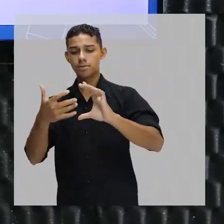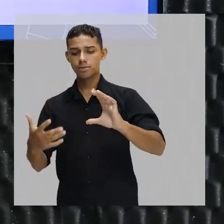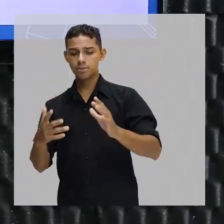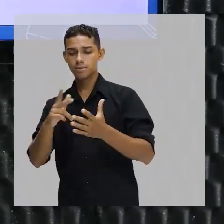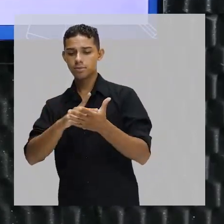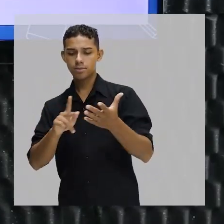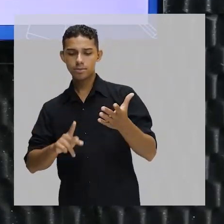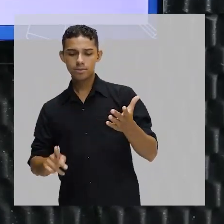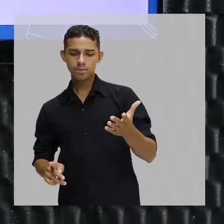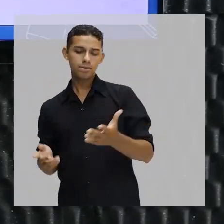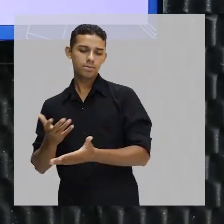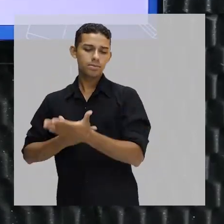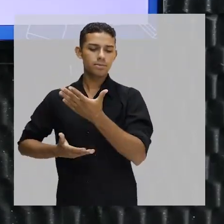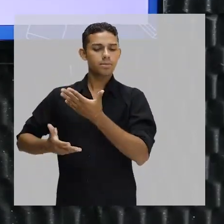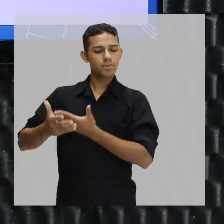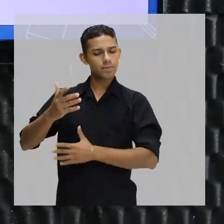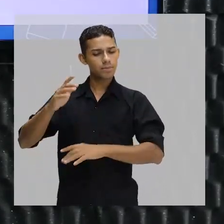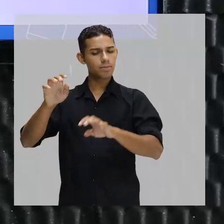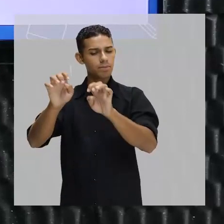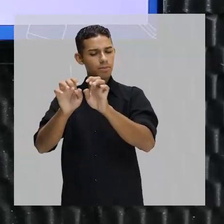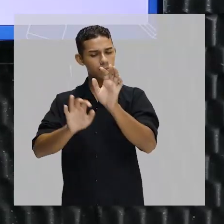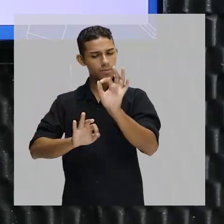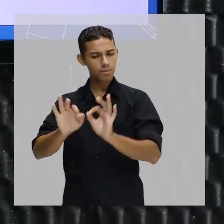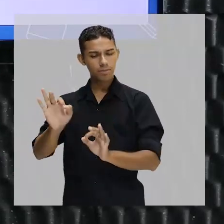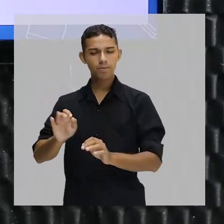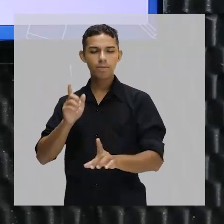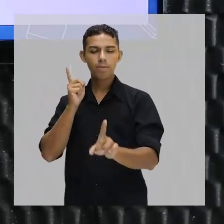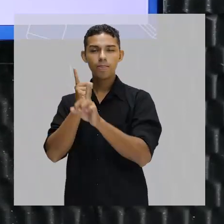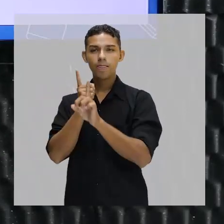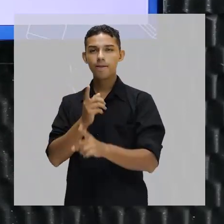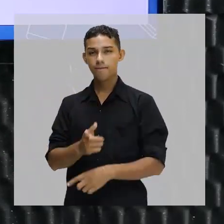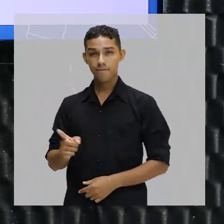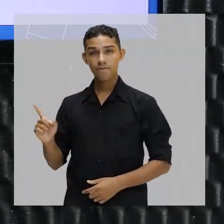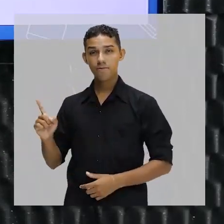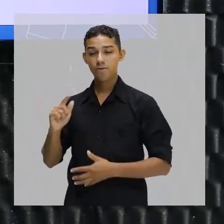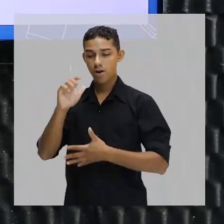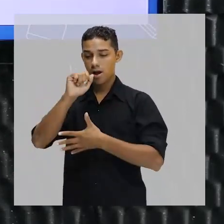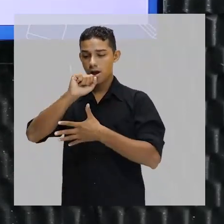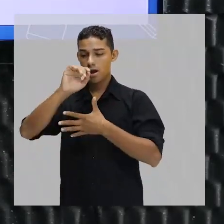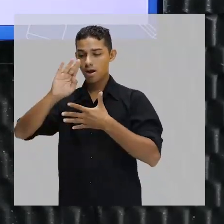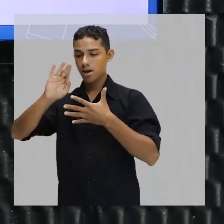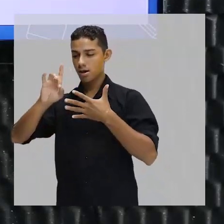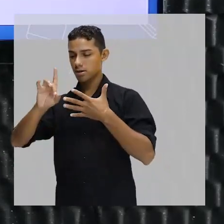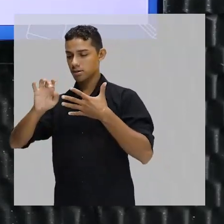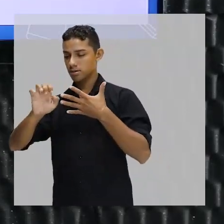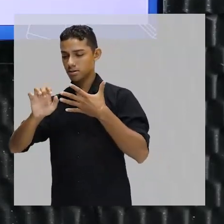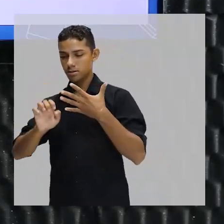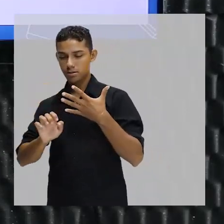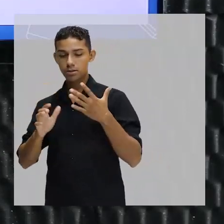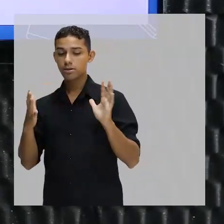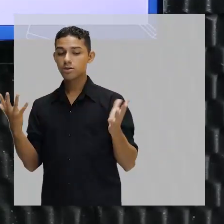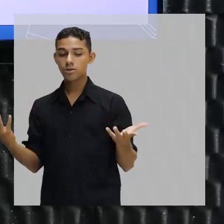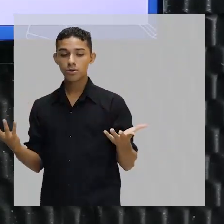forma mais harmoniosa. E aí, conseguiram identificar? Conseguiram identificar a resposta correta? Vamos